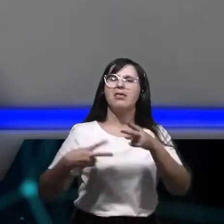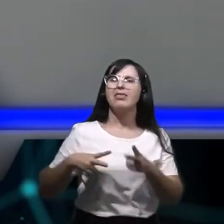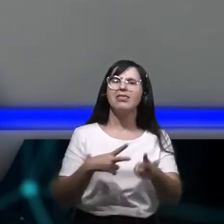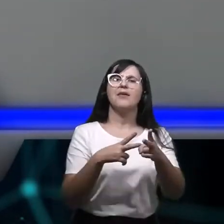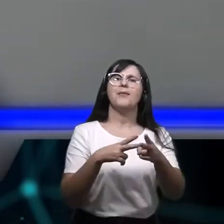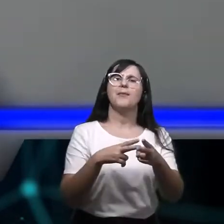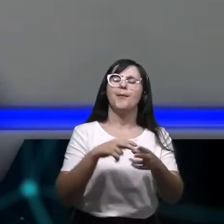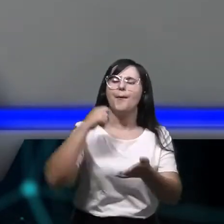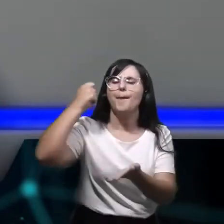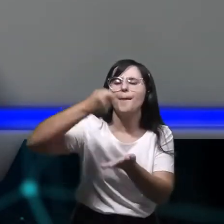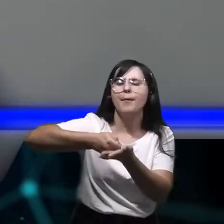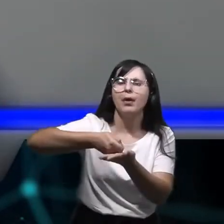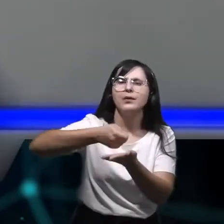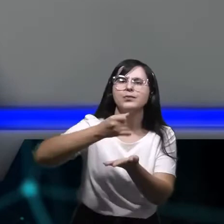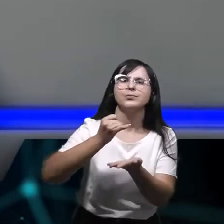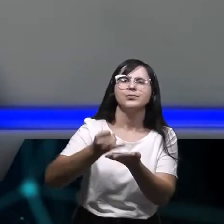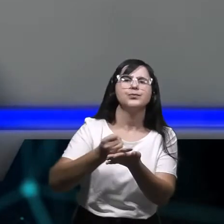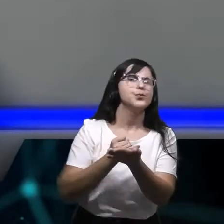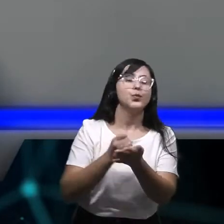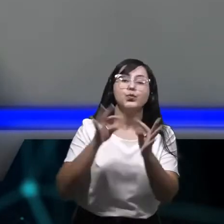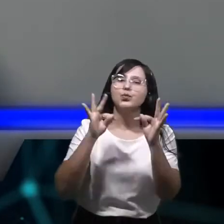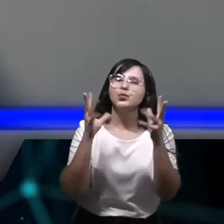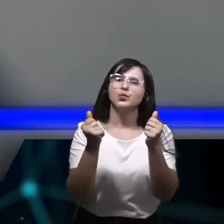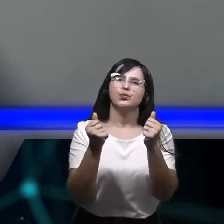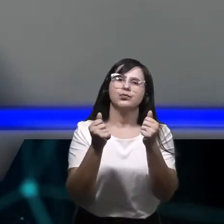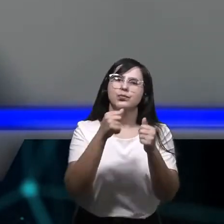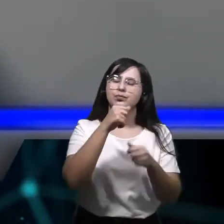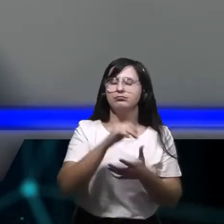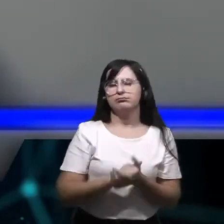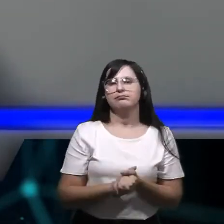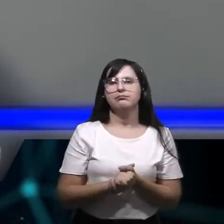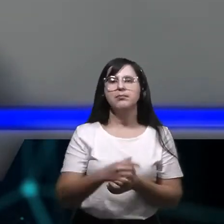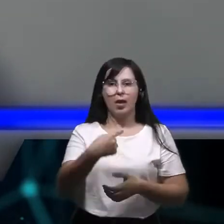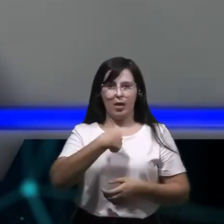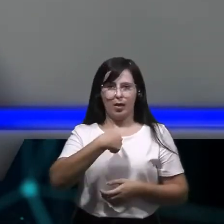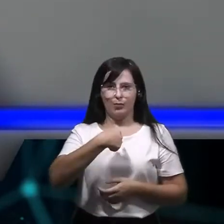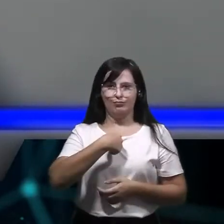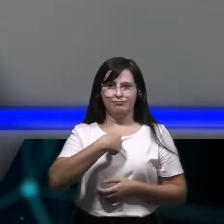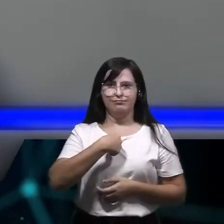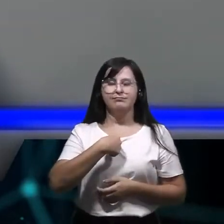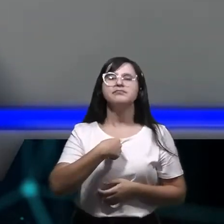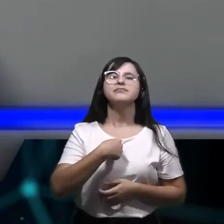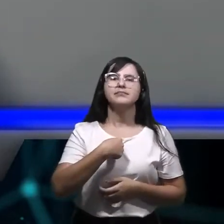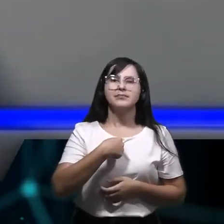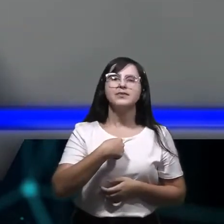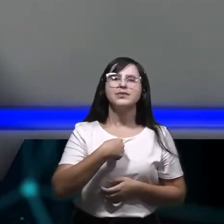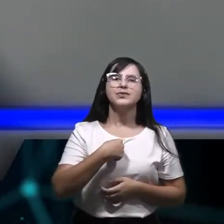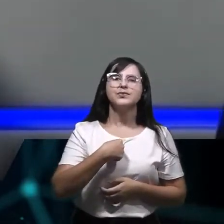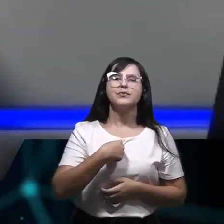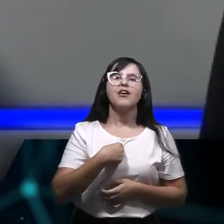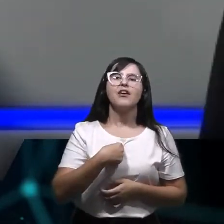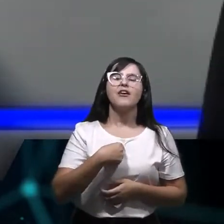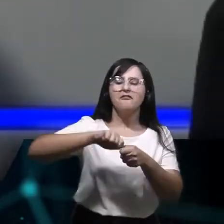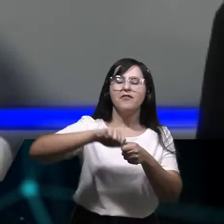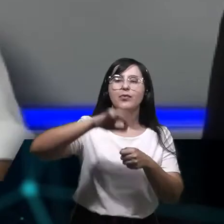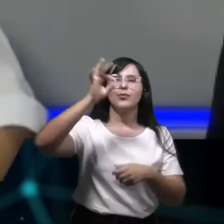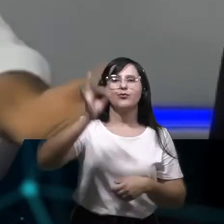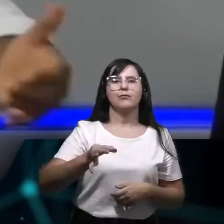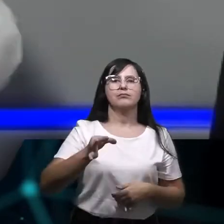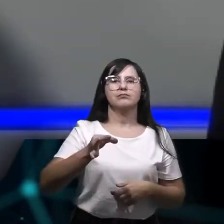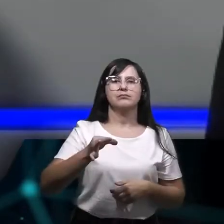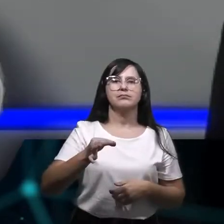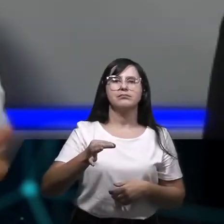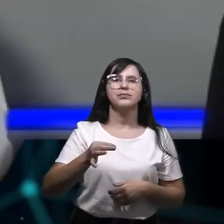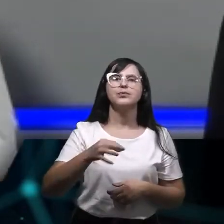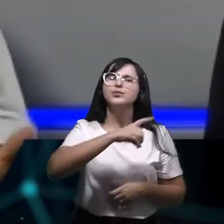sonego imposto, nunca gostei de sonegar imposto. É assim, eu, Rubinho, é desse jeito, eu vim para ser do certo e gosto de fazer o certo. Quando